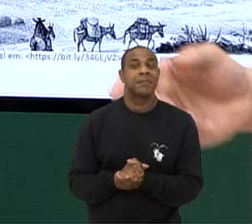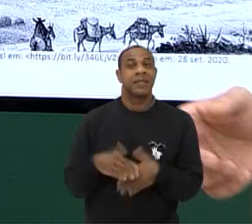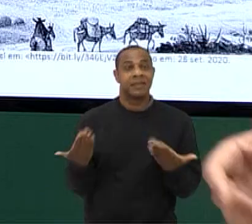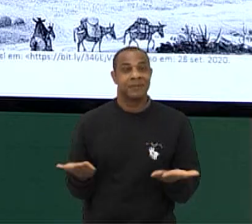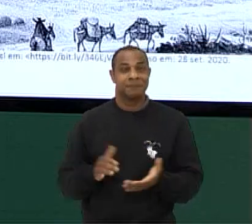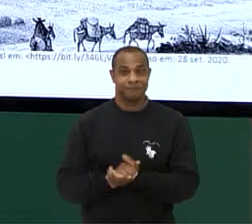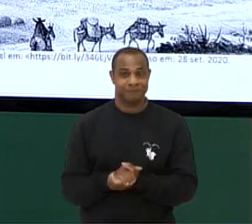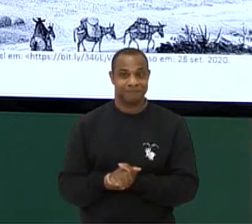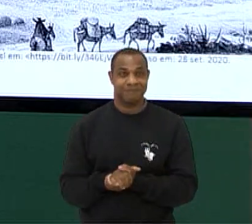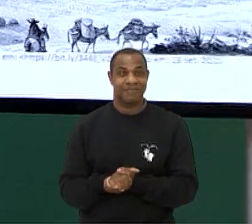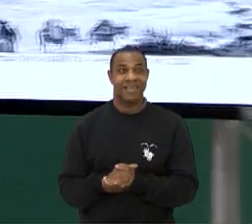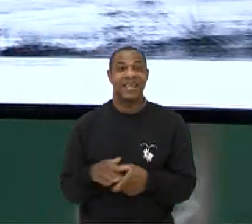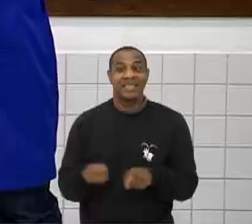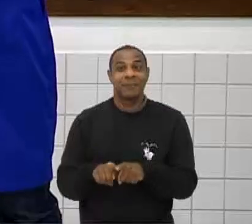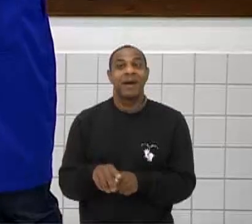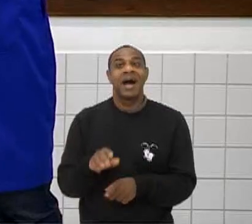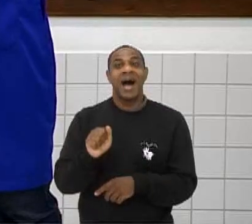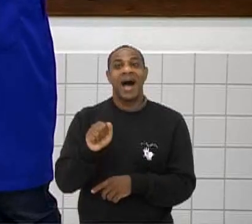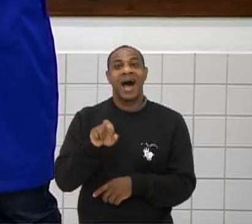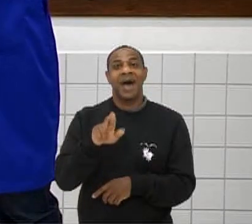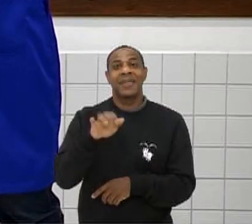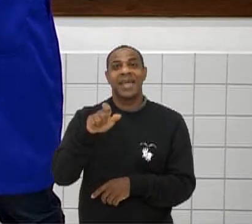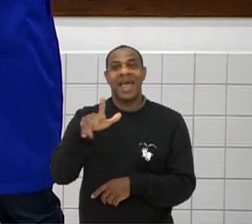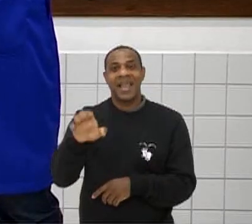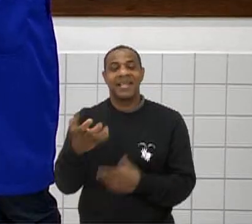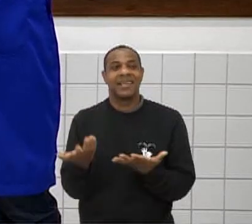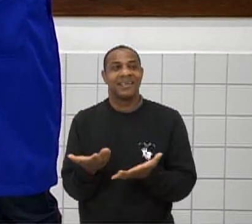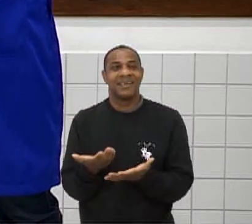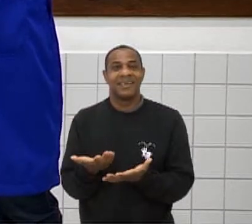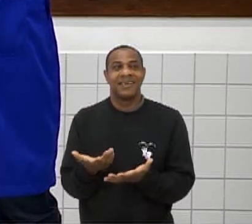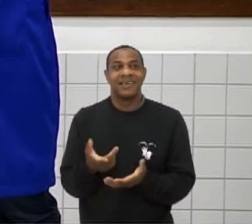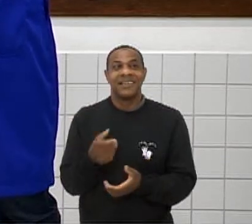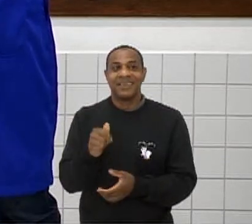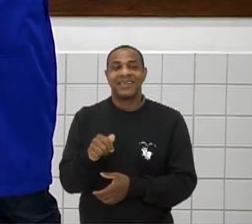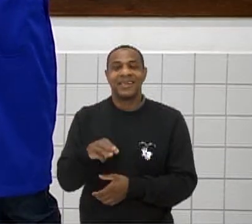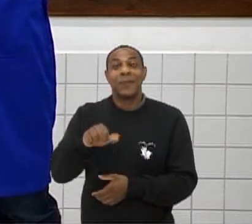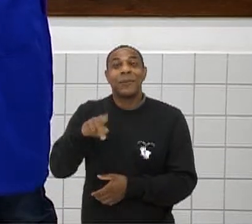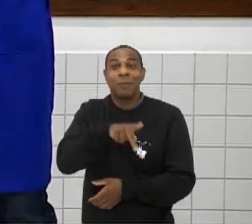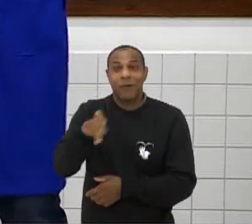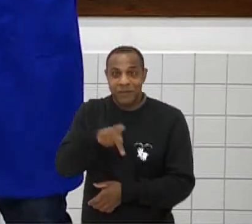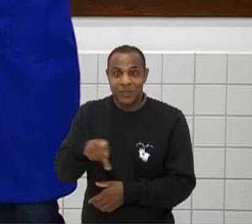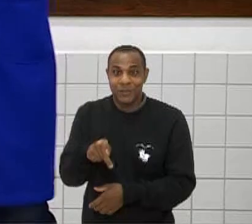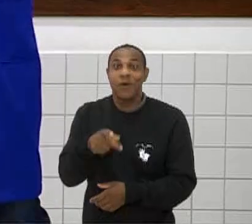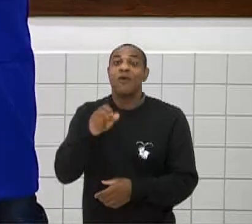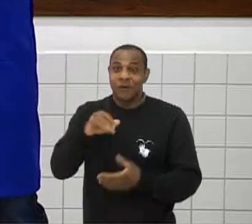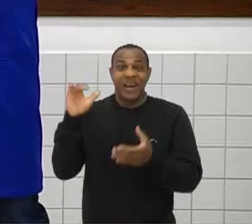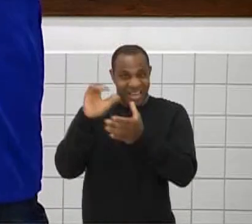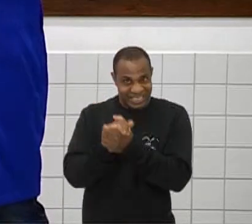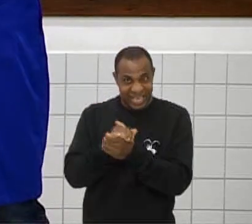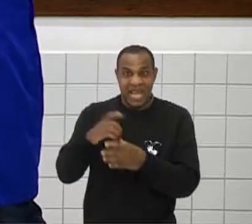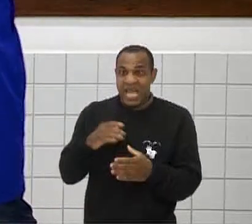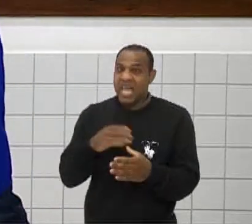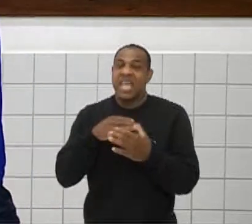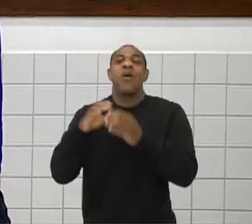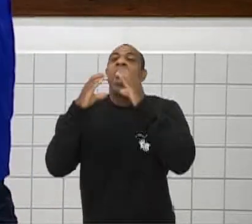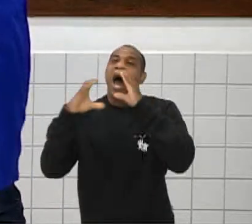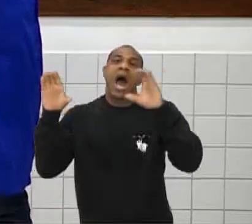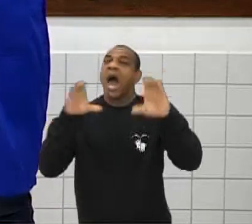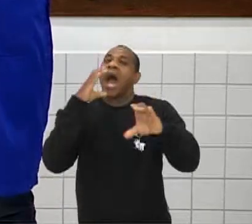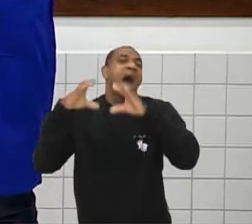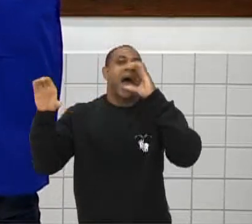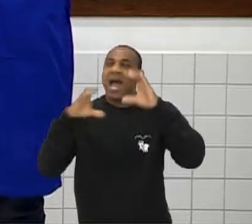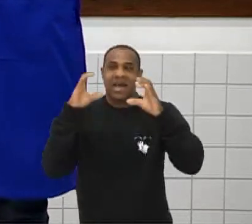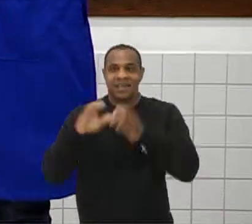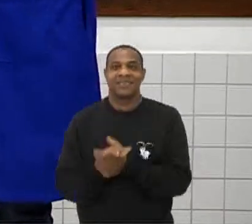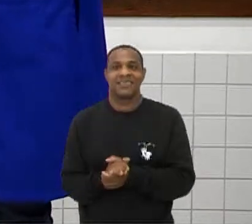bem. A Arielle, quando o Marlon for casar, ele pode me chamar que eu canto na cerimônia. Arielle, ganhei! Ah, de graça,